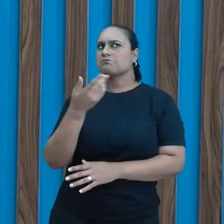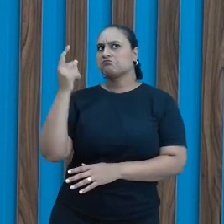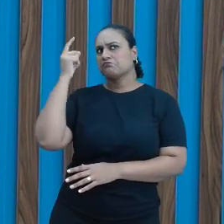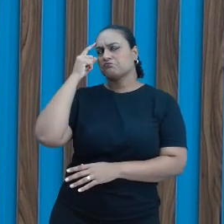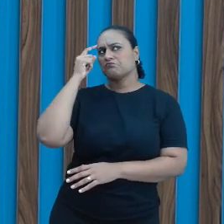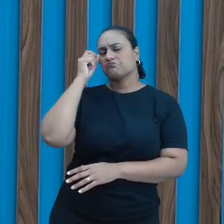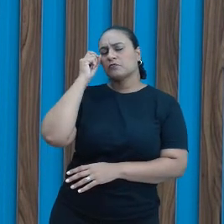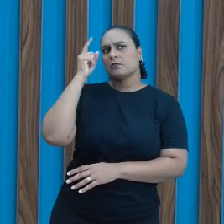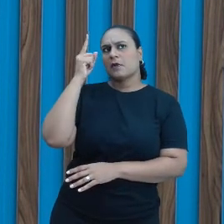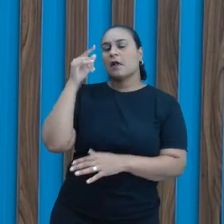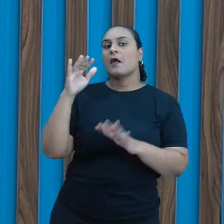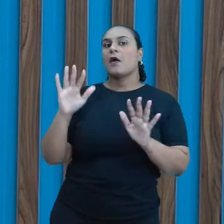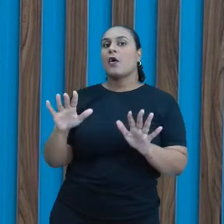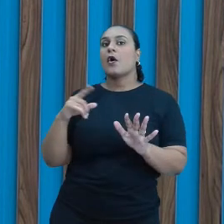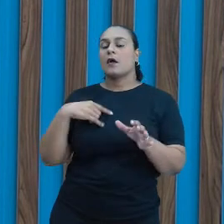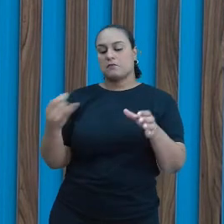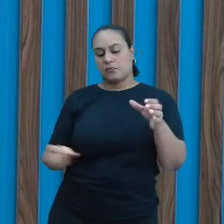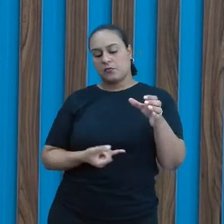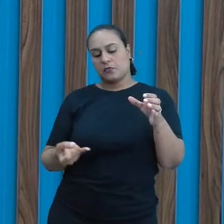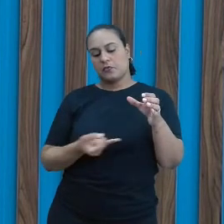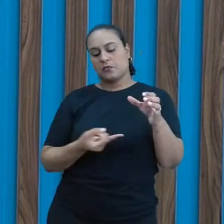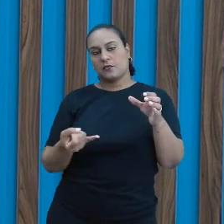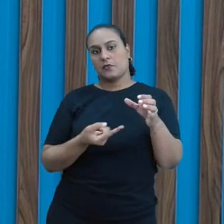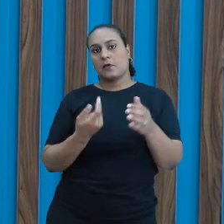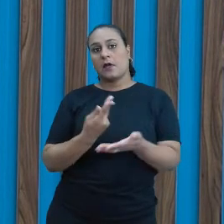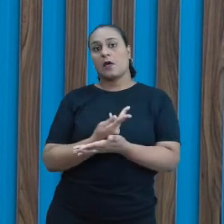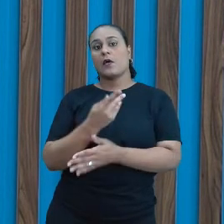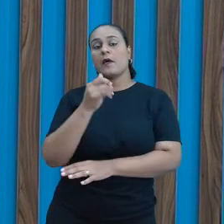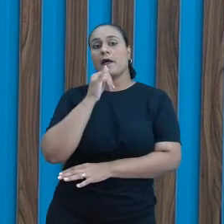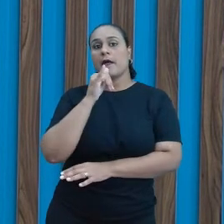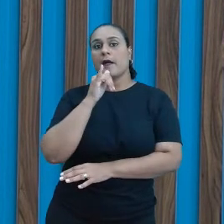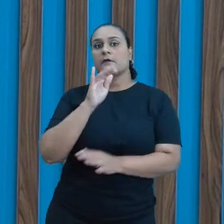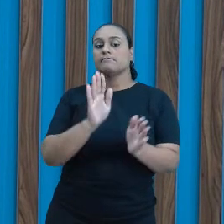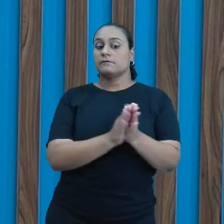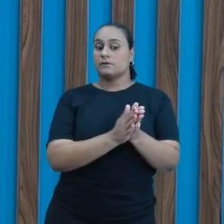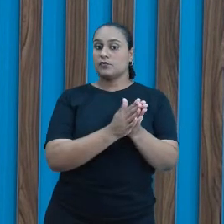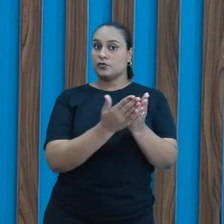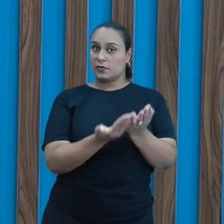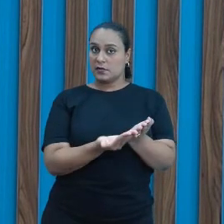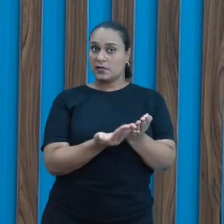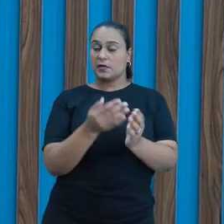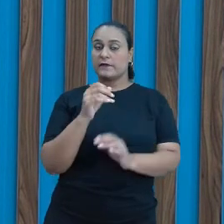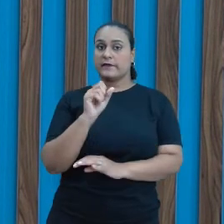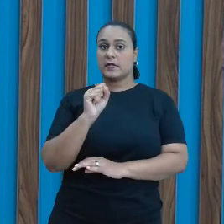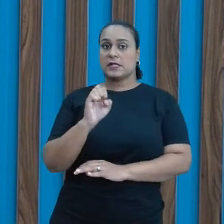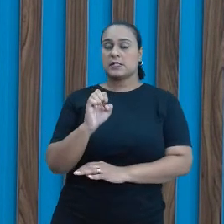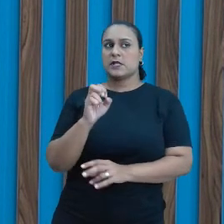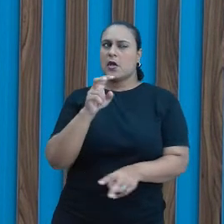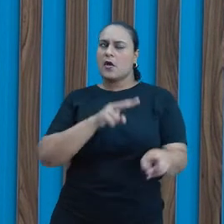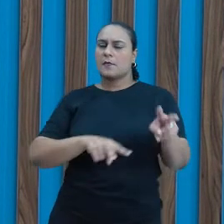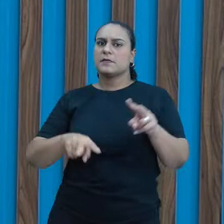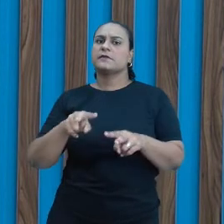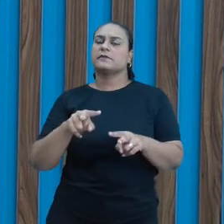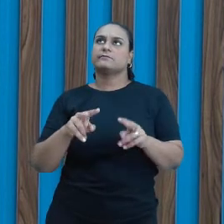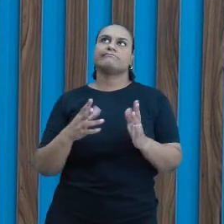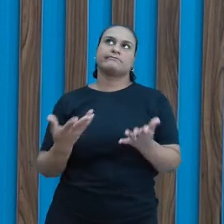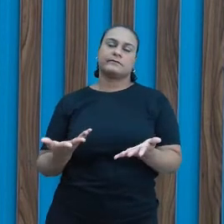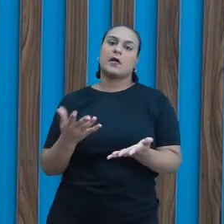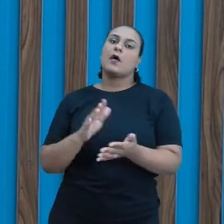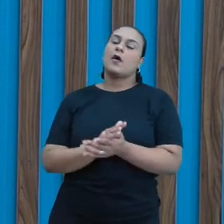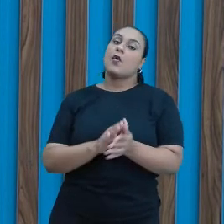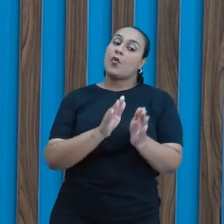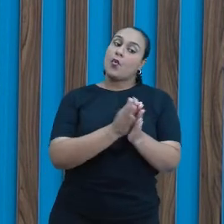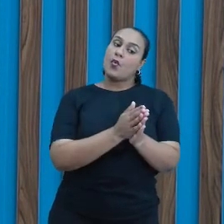sobre essa ideia de fatiamento é o que acontece, por exemplo, com os livros, né, gente? Se a gente observar um livro, claro que todas